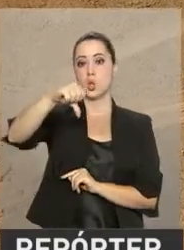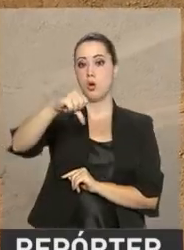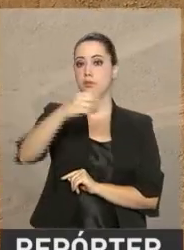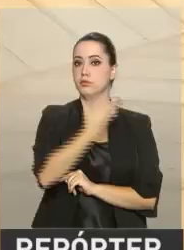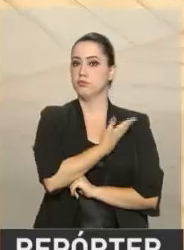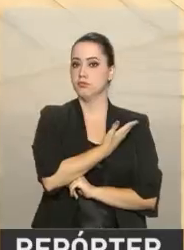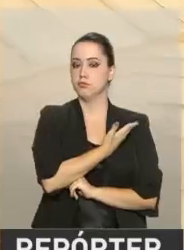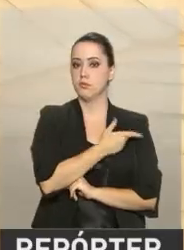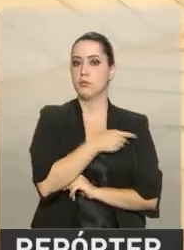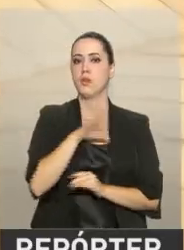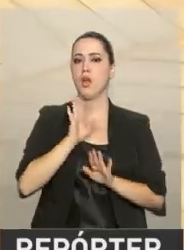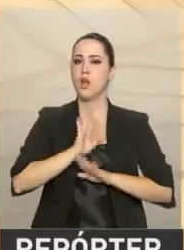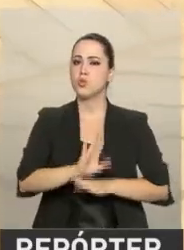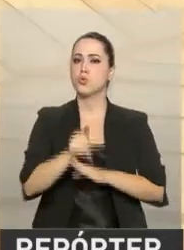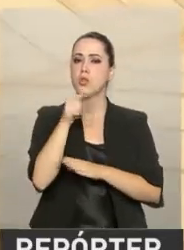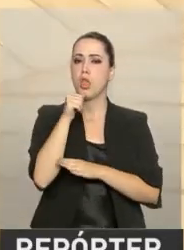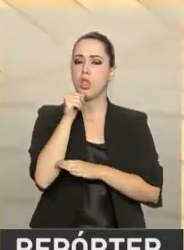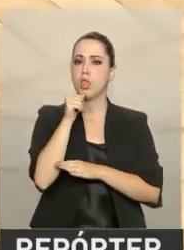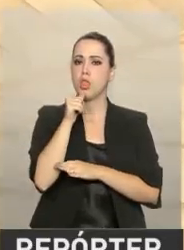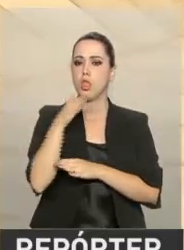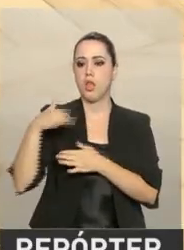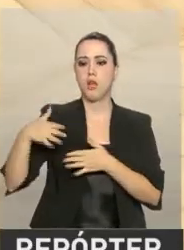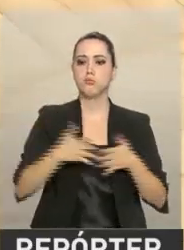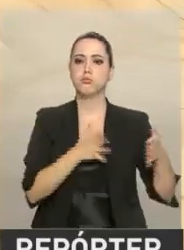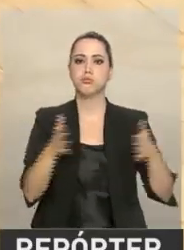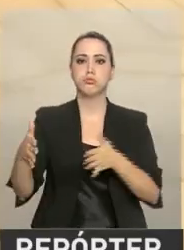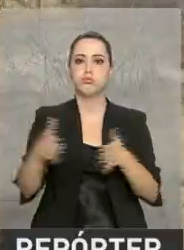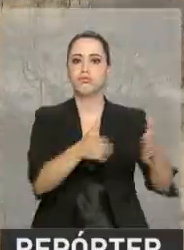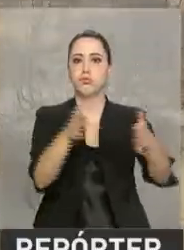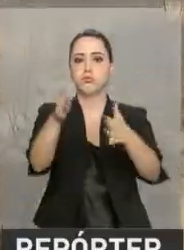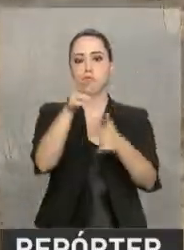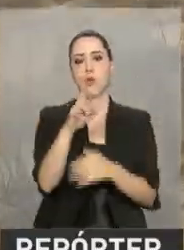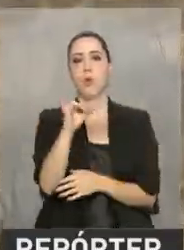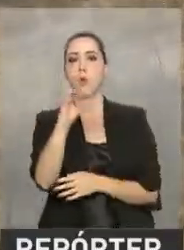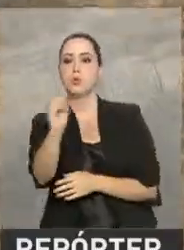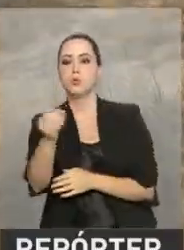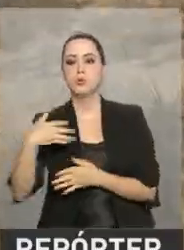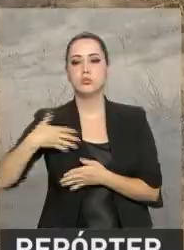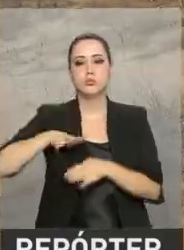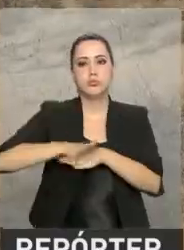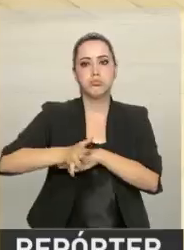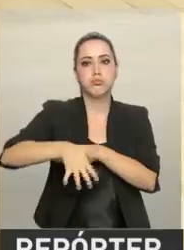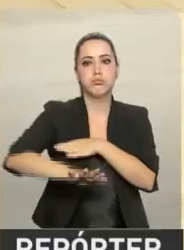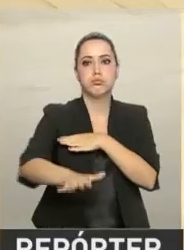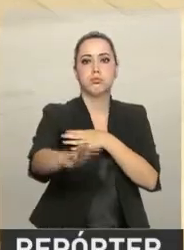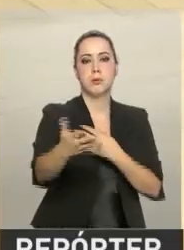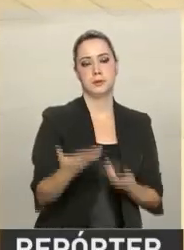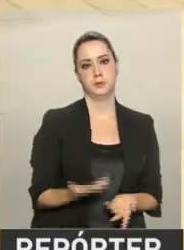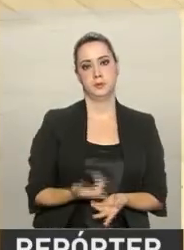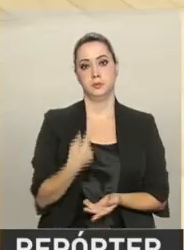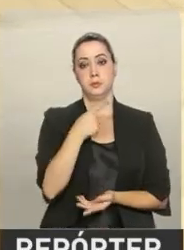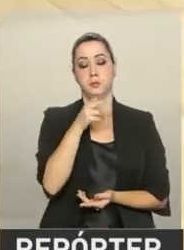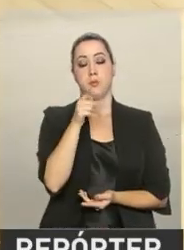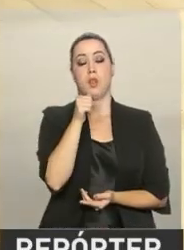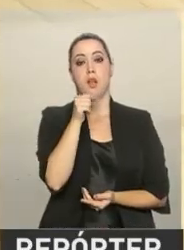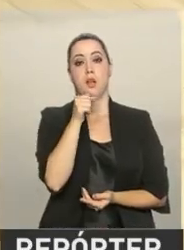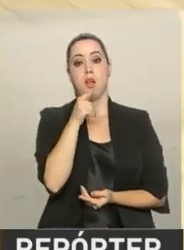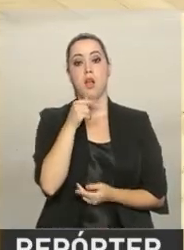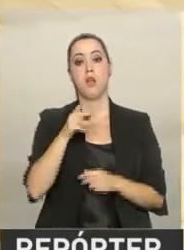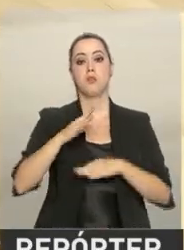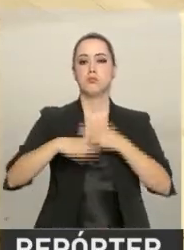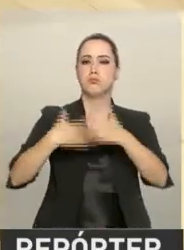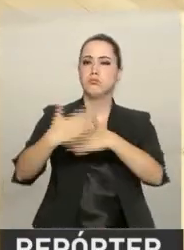vai ajudar a água do velho chico a cortar o semiárido nordestino a água do rio são francisco vai